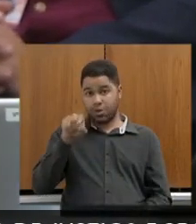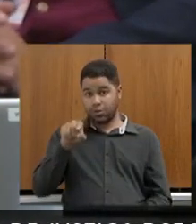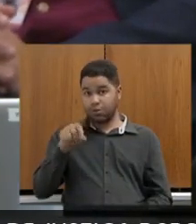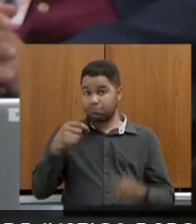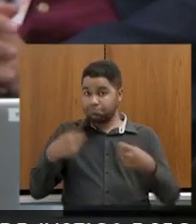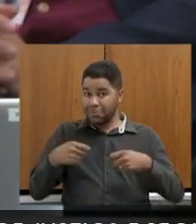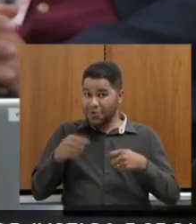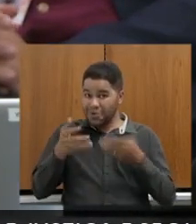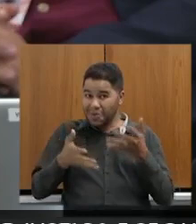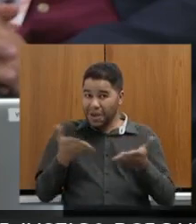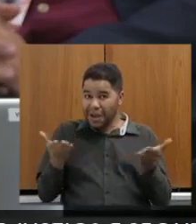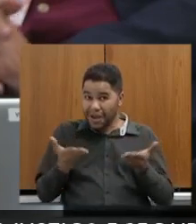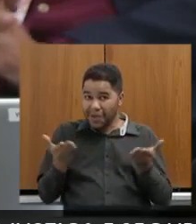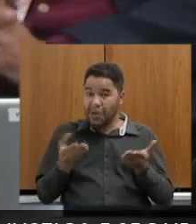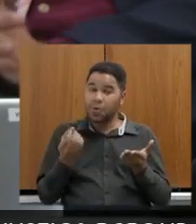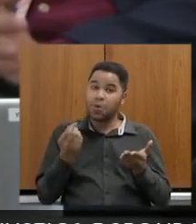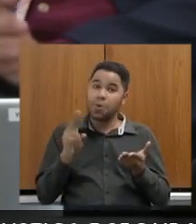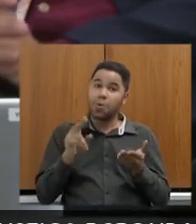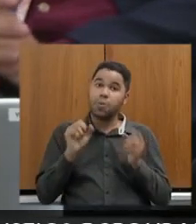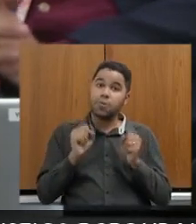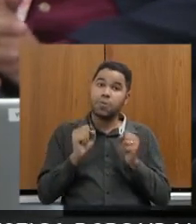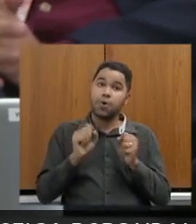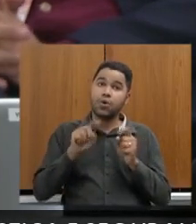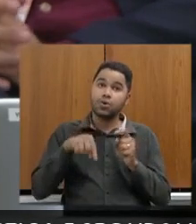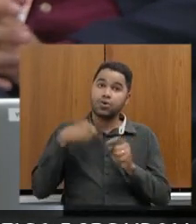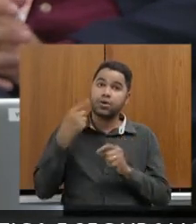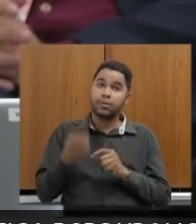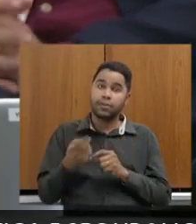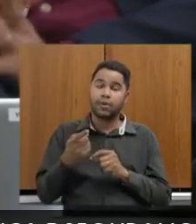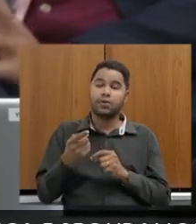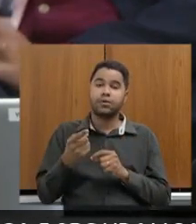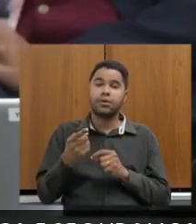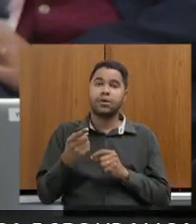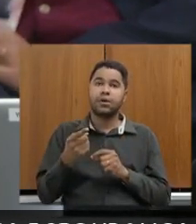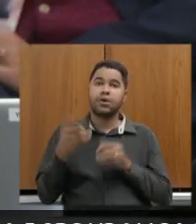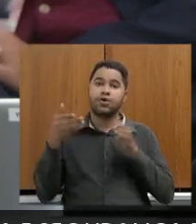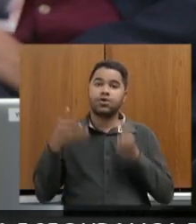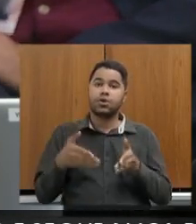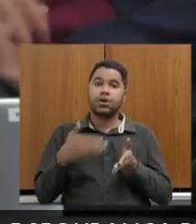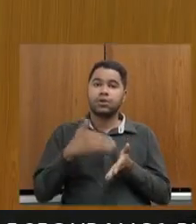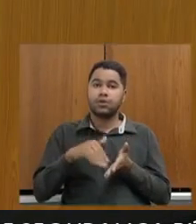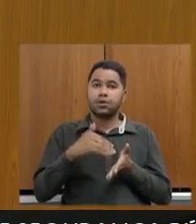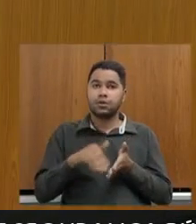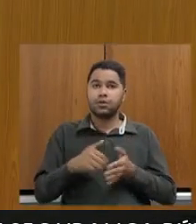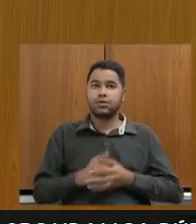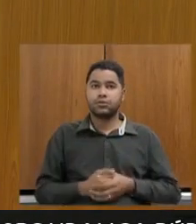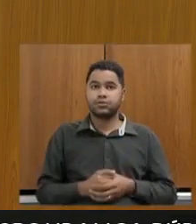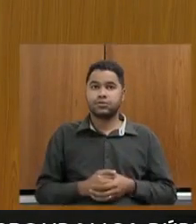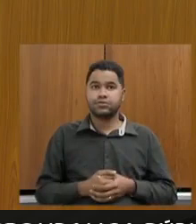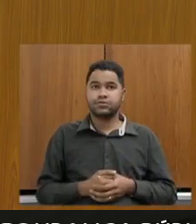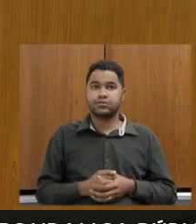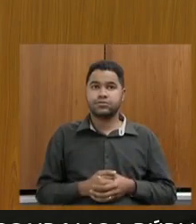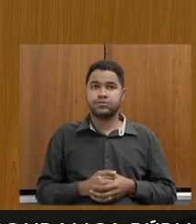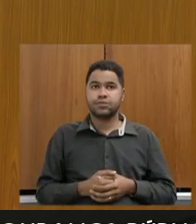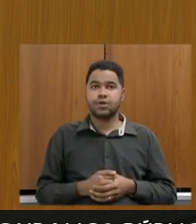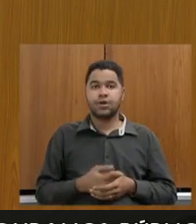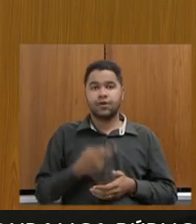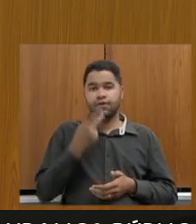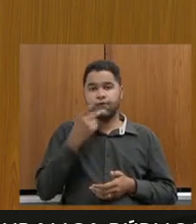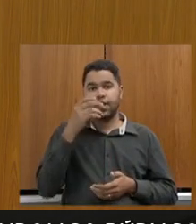deseja fazer os a palavra neste momento ou se pode ser após a chegada do secretário será rapidamente